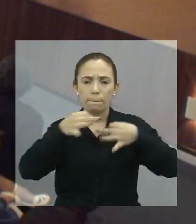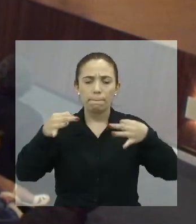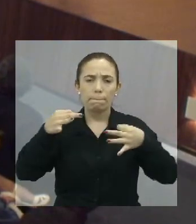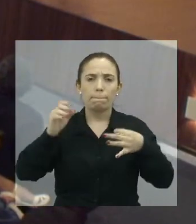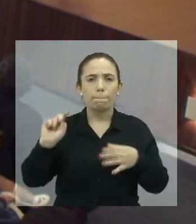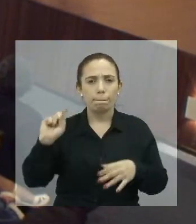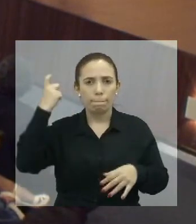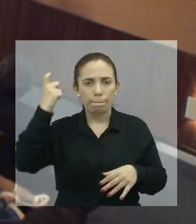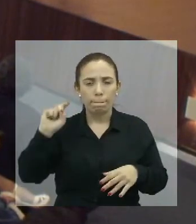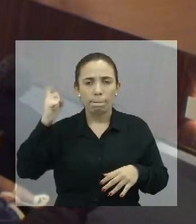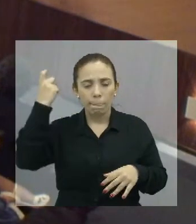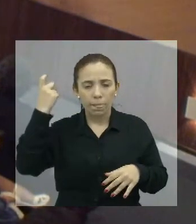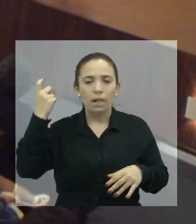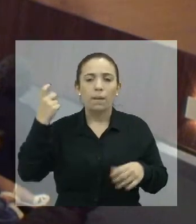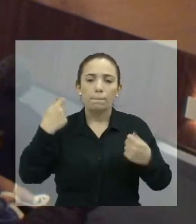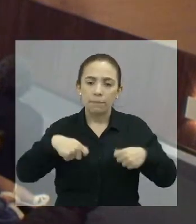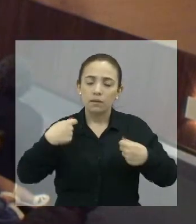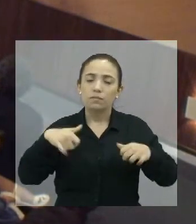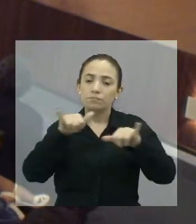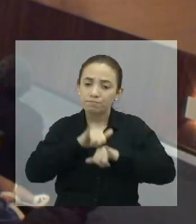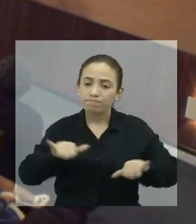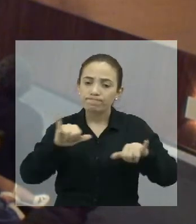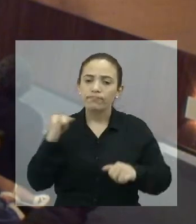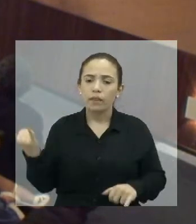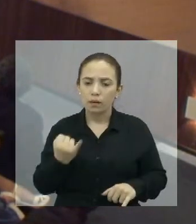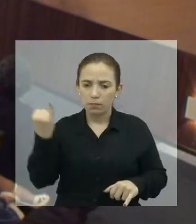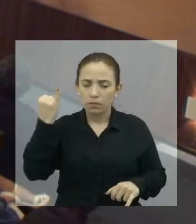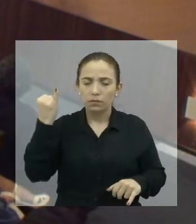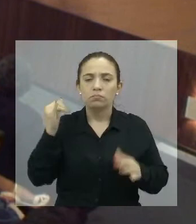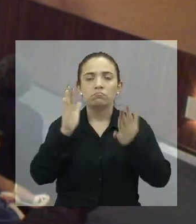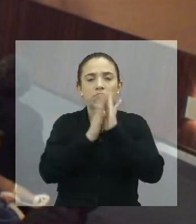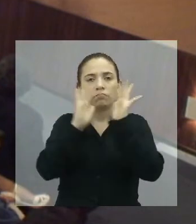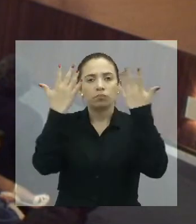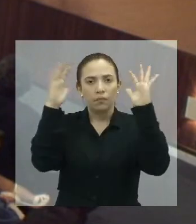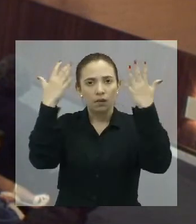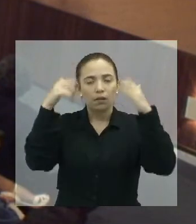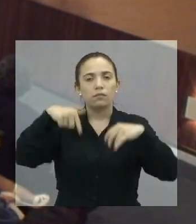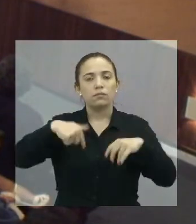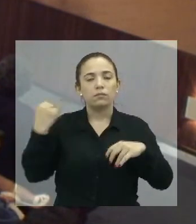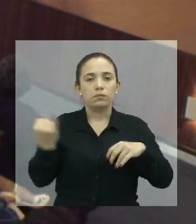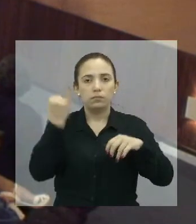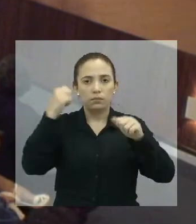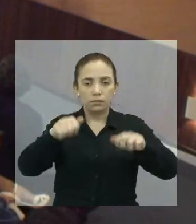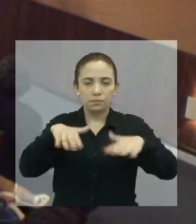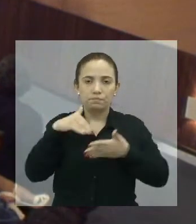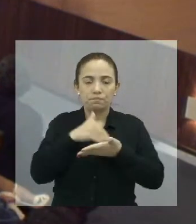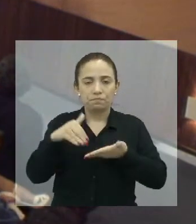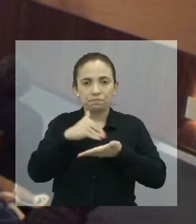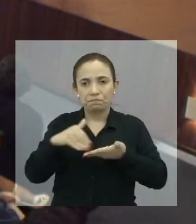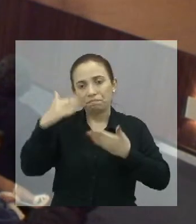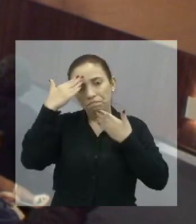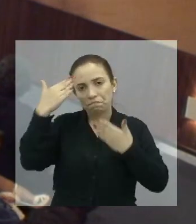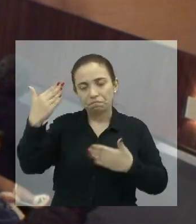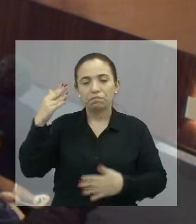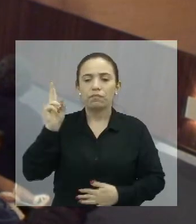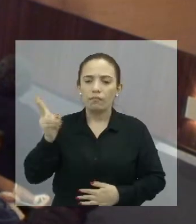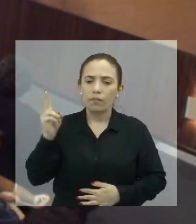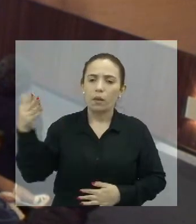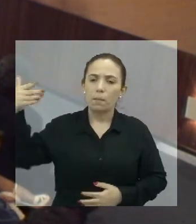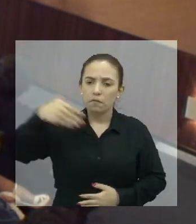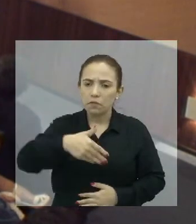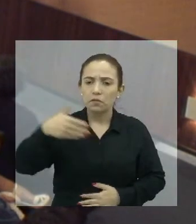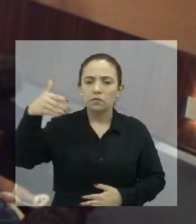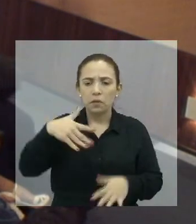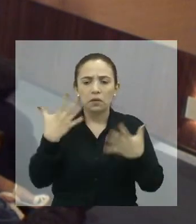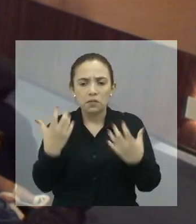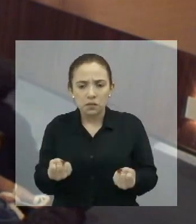anteriores do projeto. É preciso registrar isso, né? Então, parabéns por mais essa audiência. Secretária, muito obrigado por vir sempre às audiências,